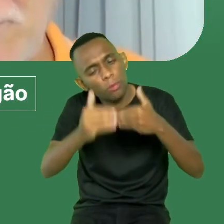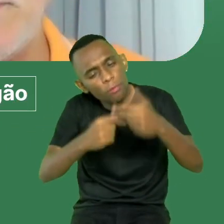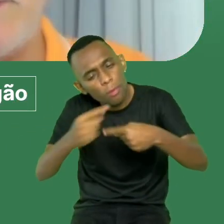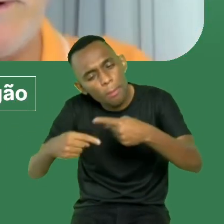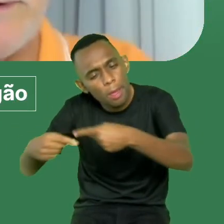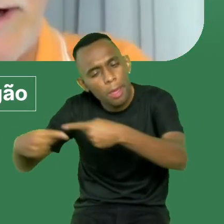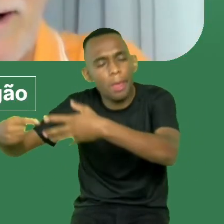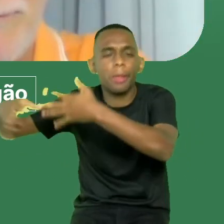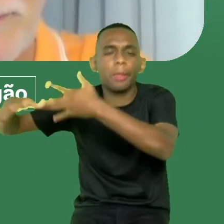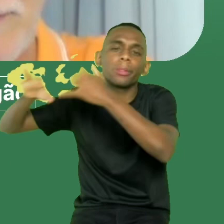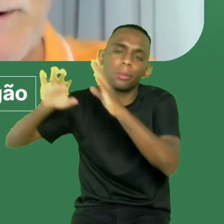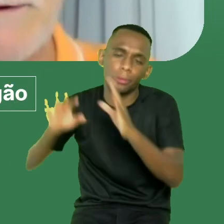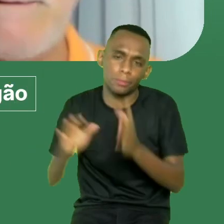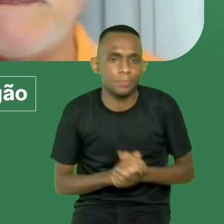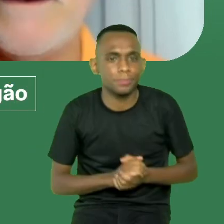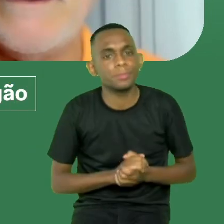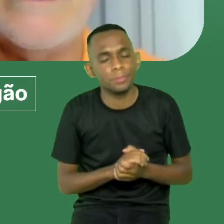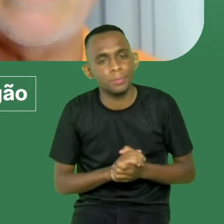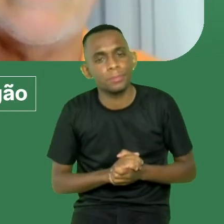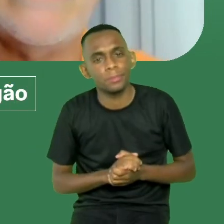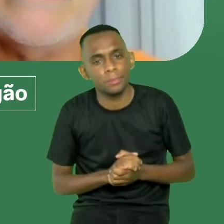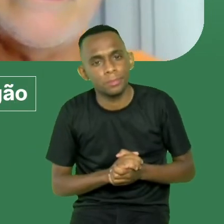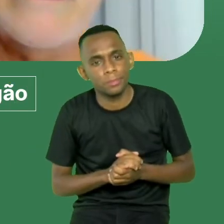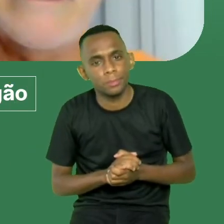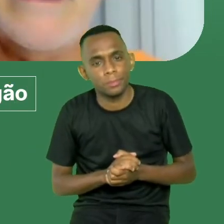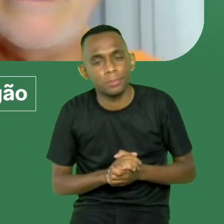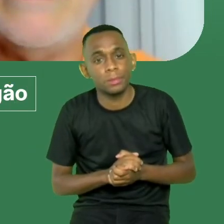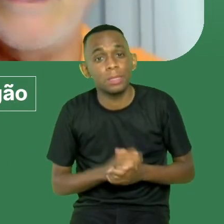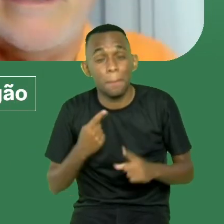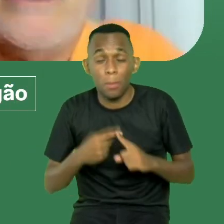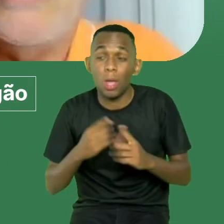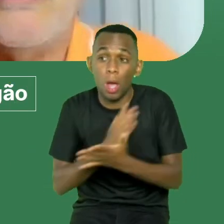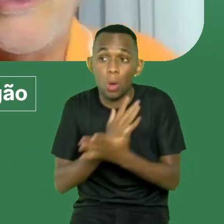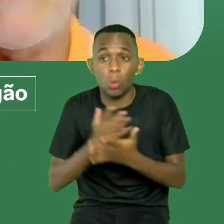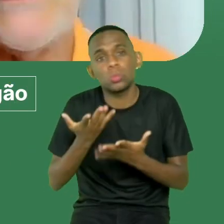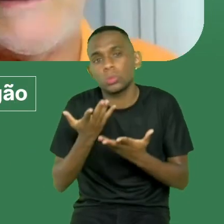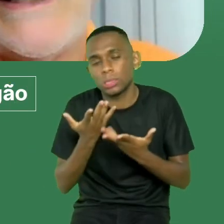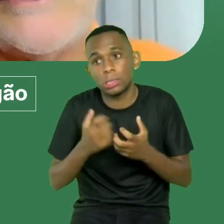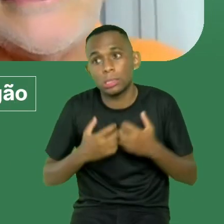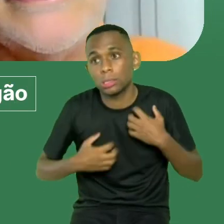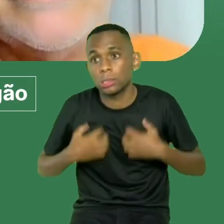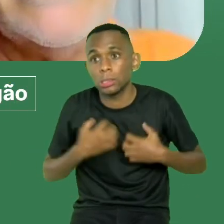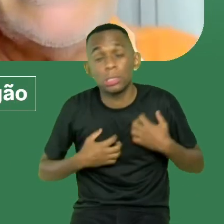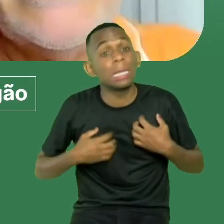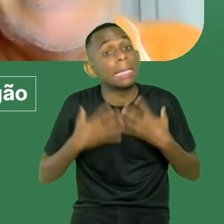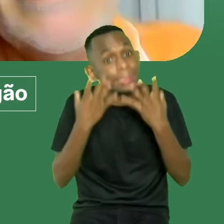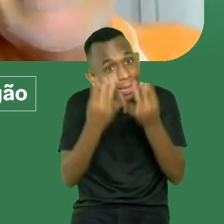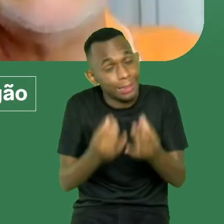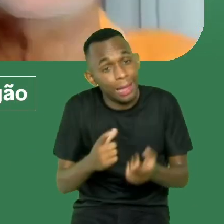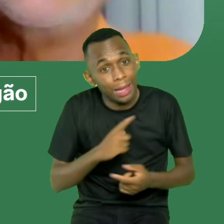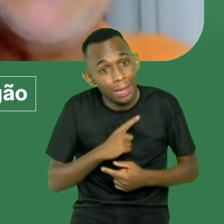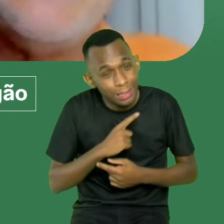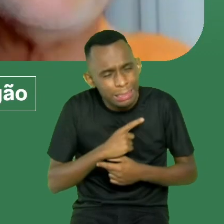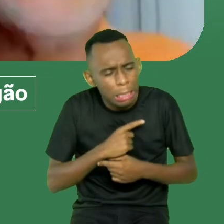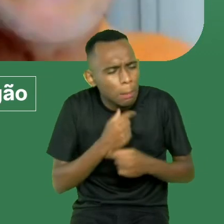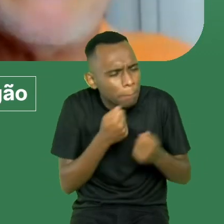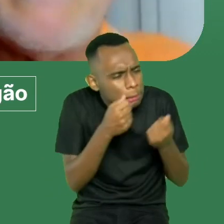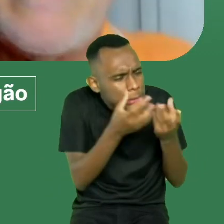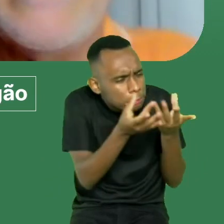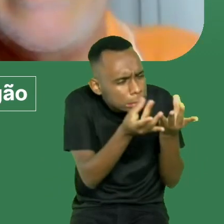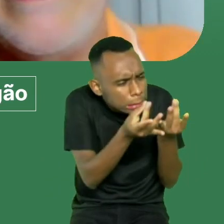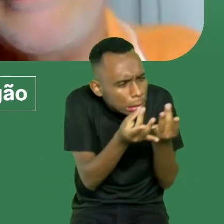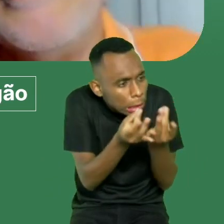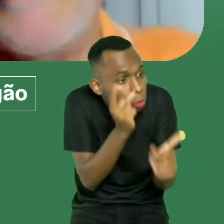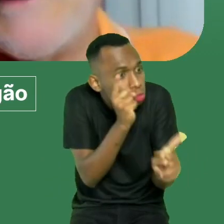Porque eu daquilo penso que o e leitor de escreve. suspense, ele é detalhista, né? Ele quer O pegar o meu escritor ali processo, no detalhe para descobrir o que acontece